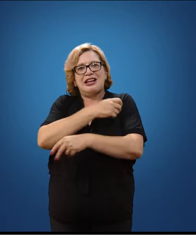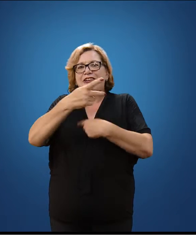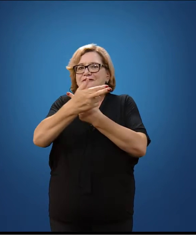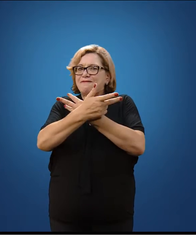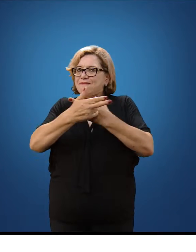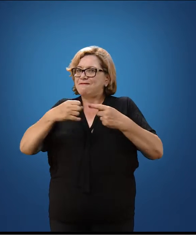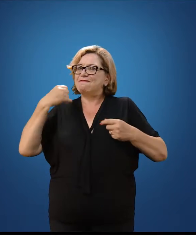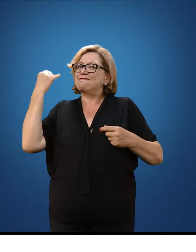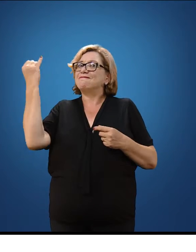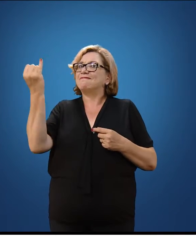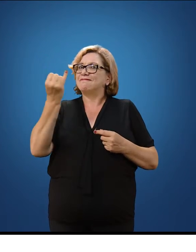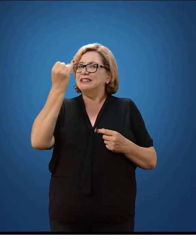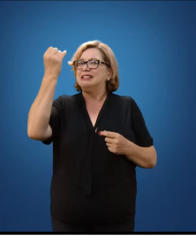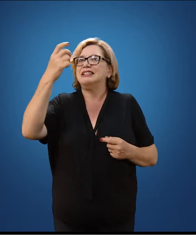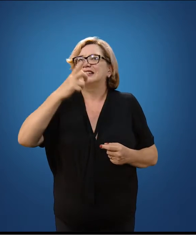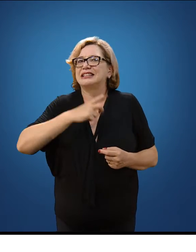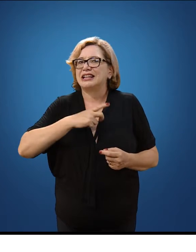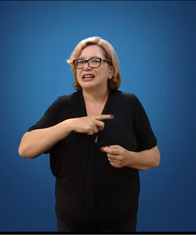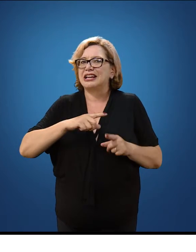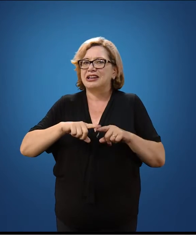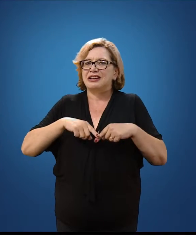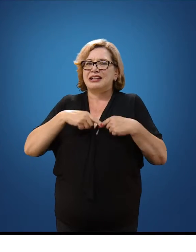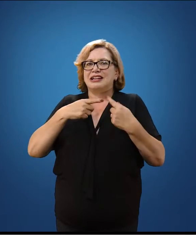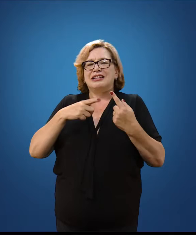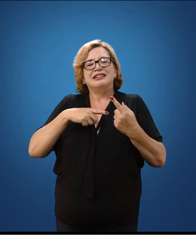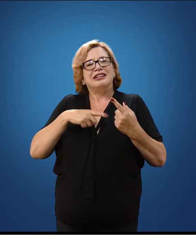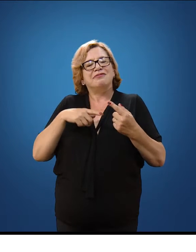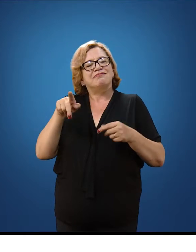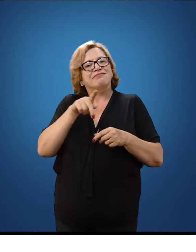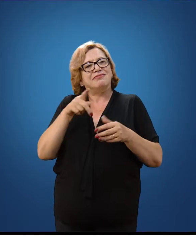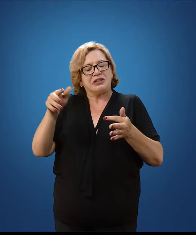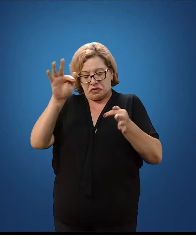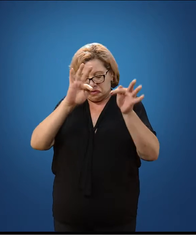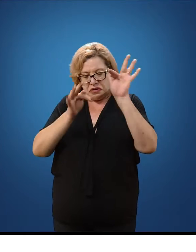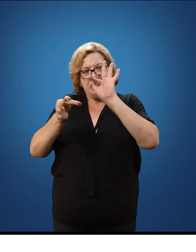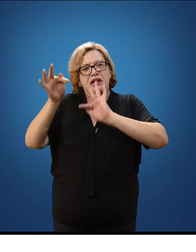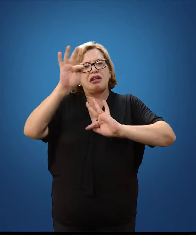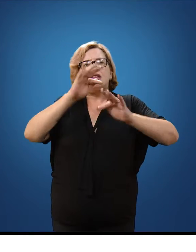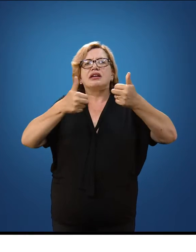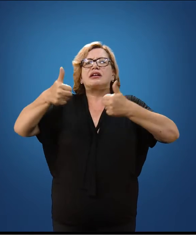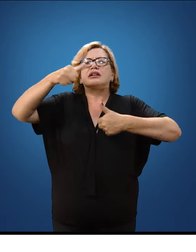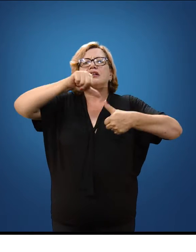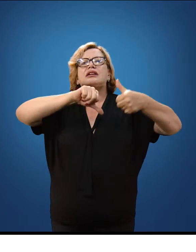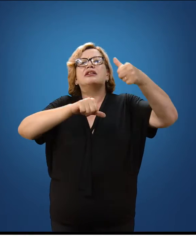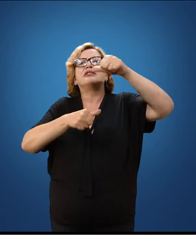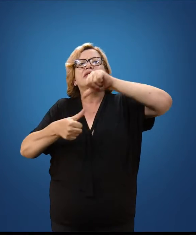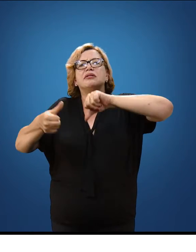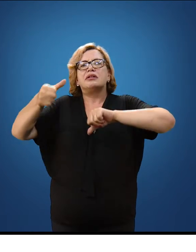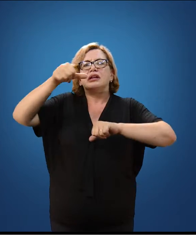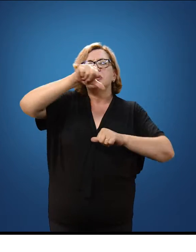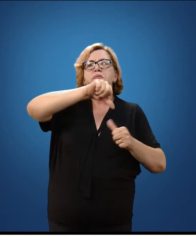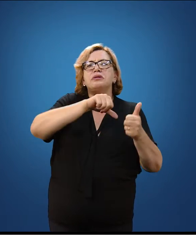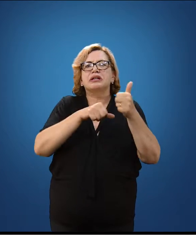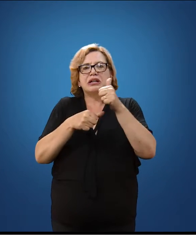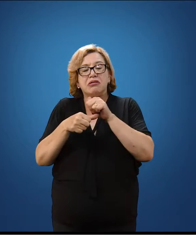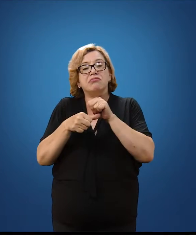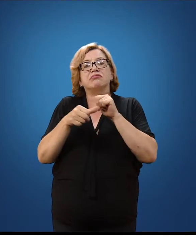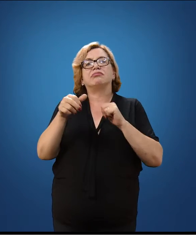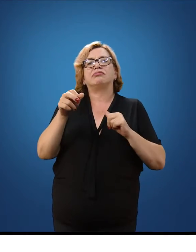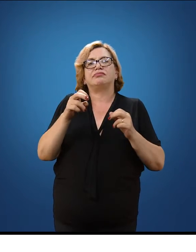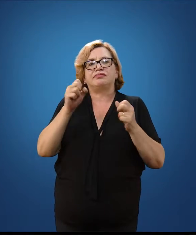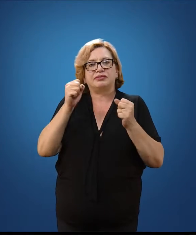para ser trabalhada. Mas eu tenho os meus colegas também, por exemplo, de física, de química, que são inúmeros, né? São